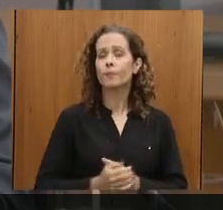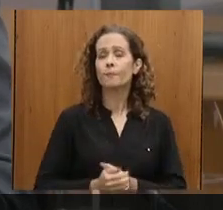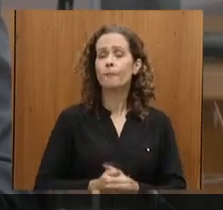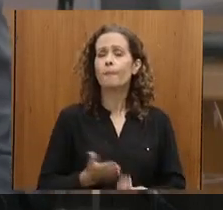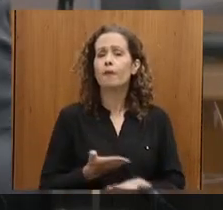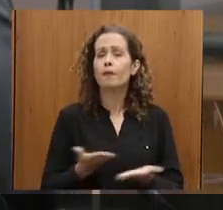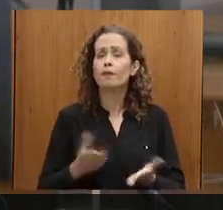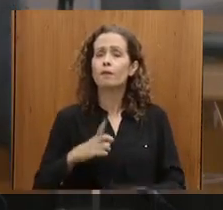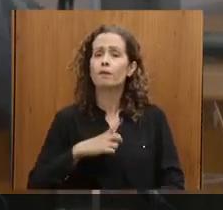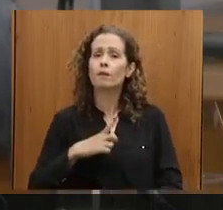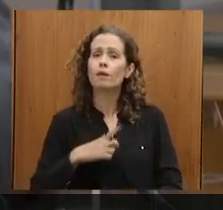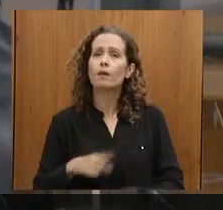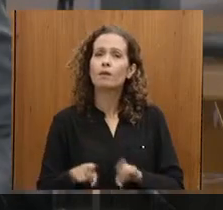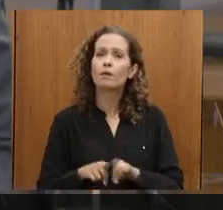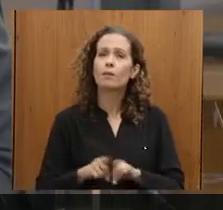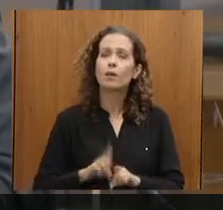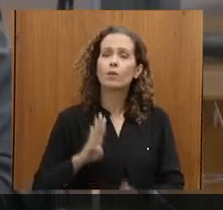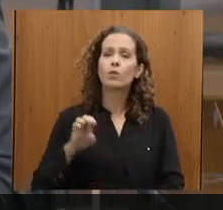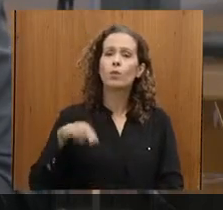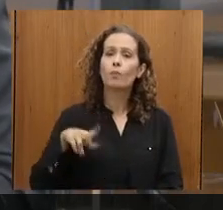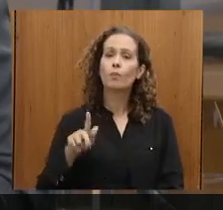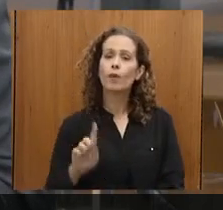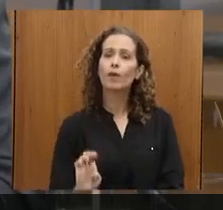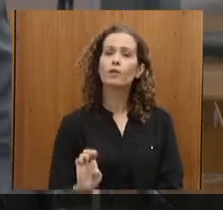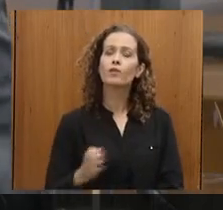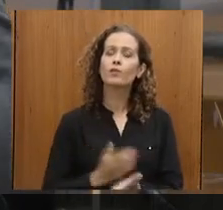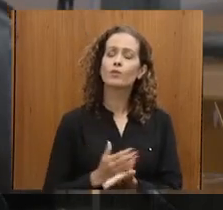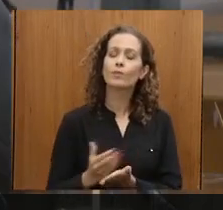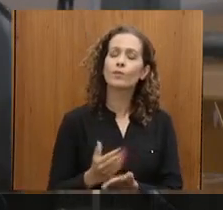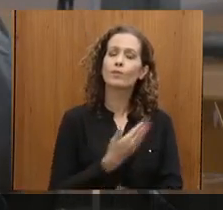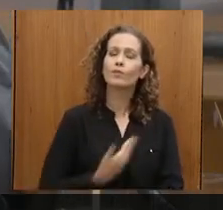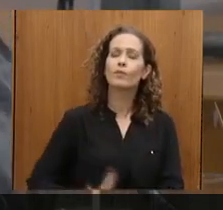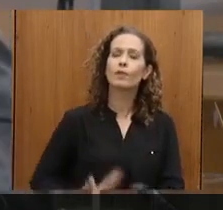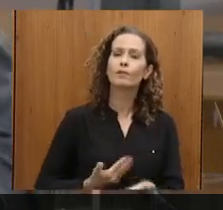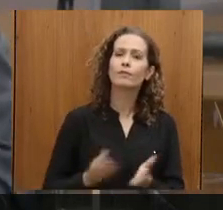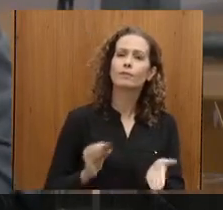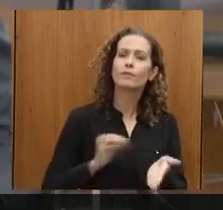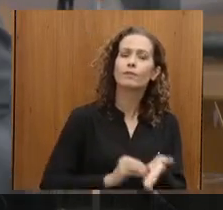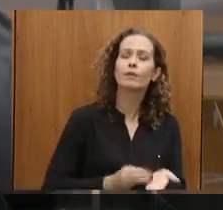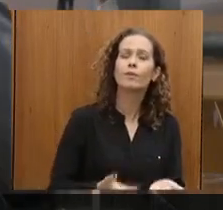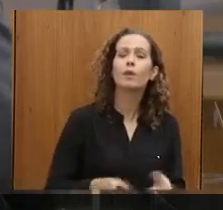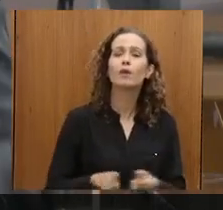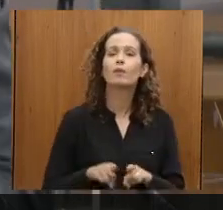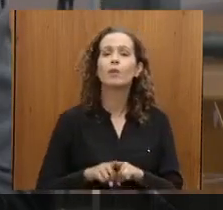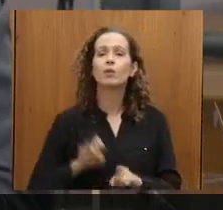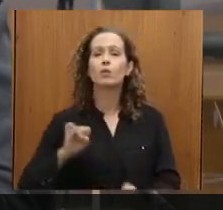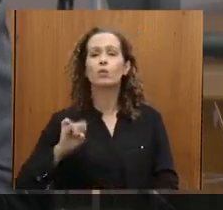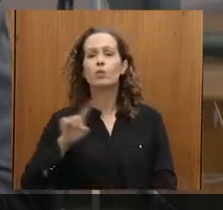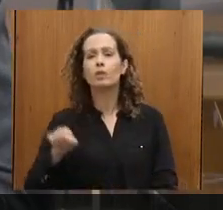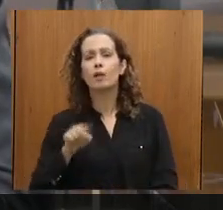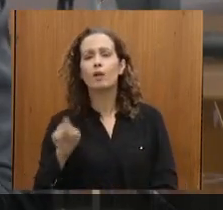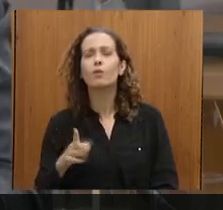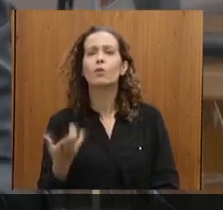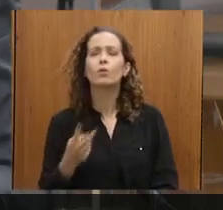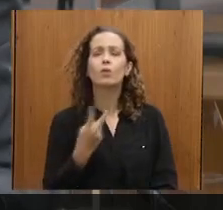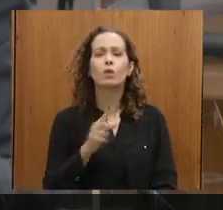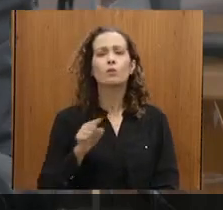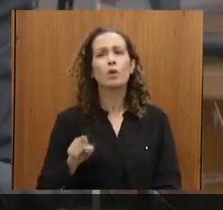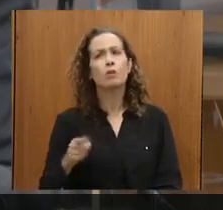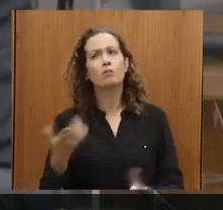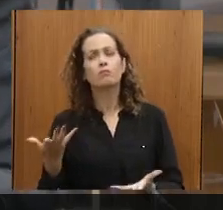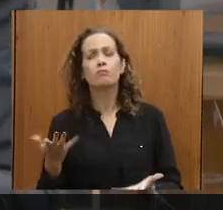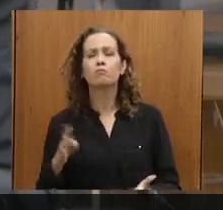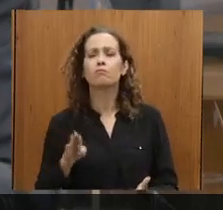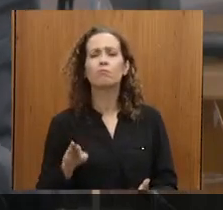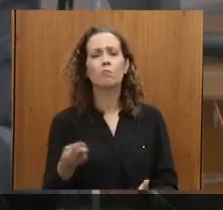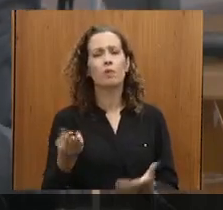Você tem um precatório do Benji, que cai também lá no começo do governo. Você tem a venda da folha do Itaú, mais 2, ponto tanto bi reais. quer dizer, eu estou querendo